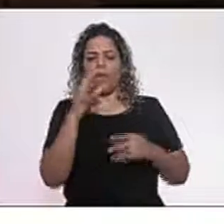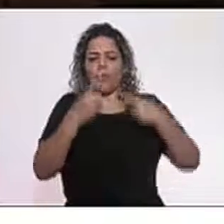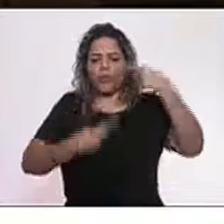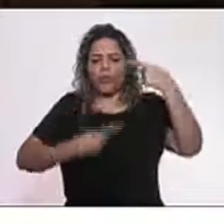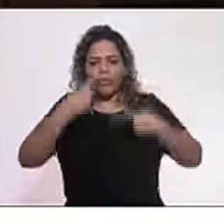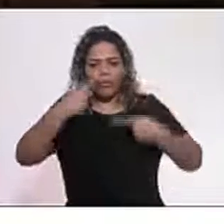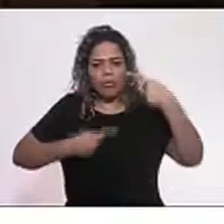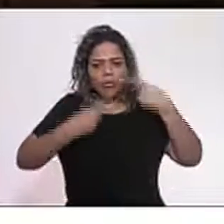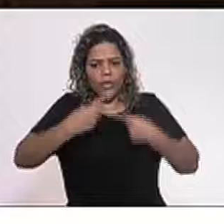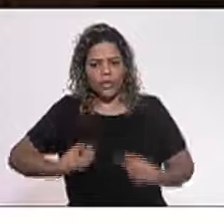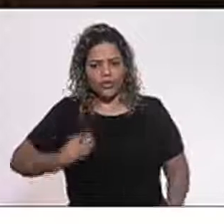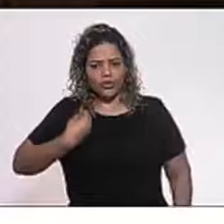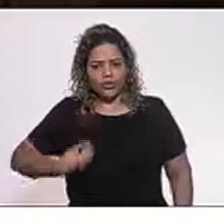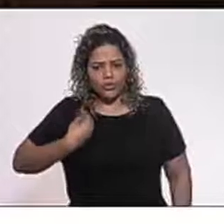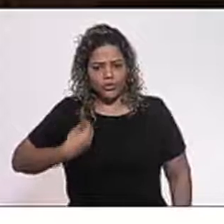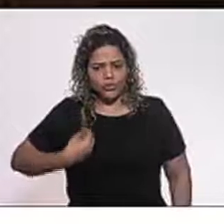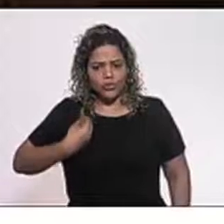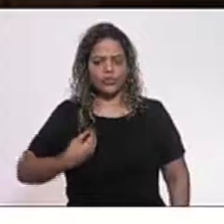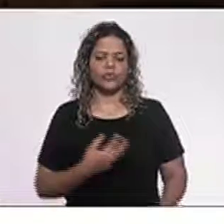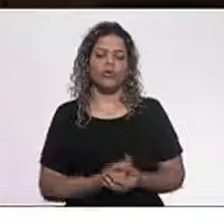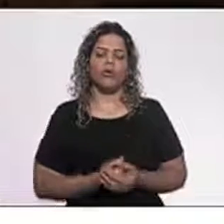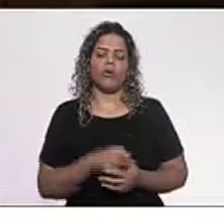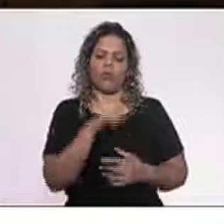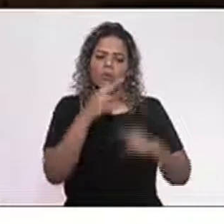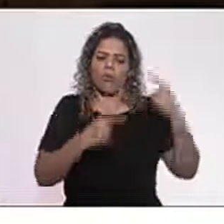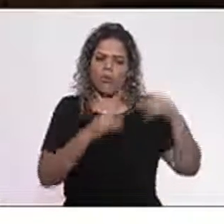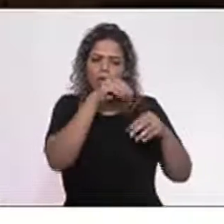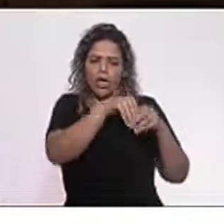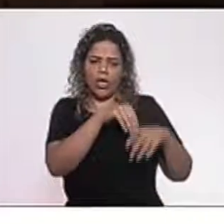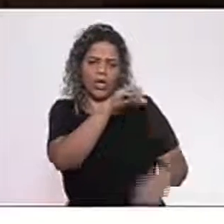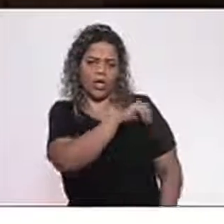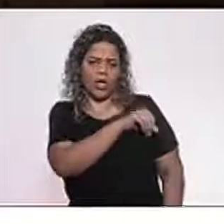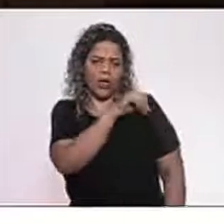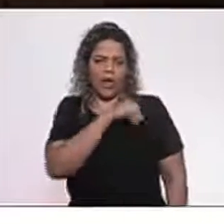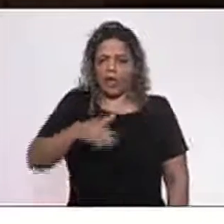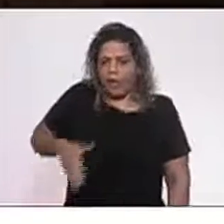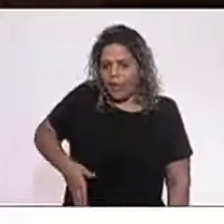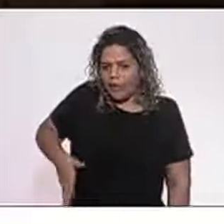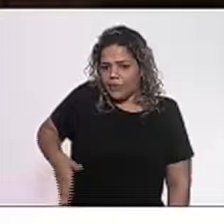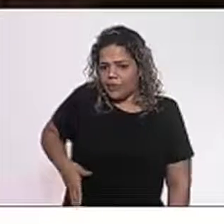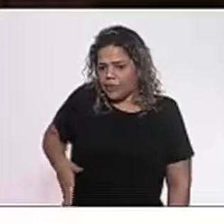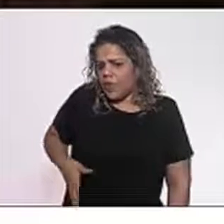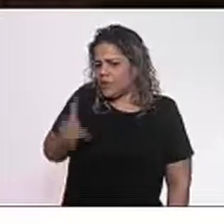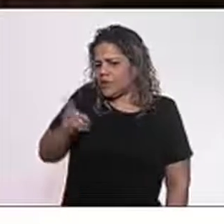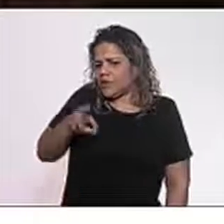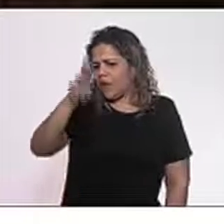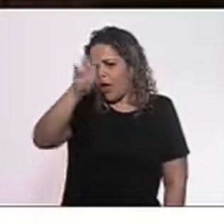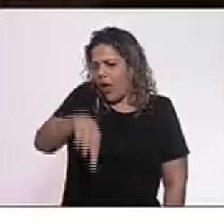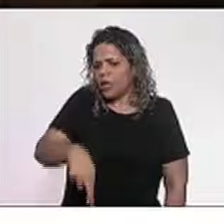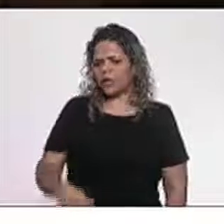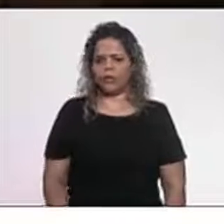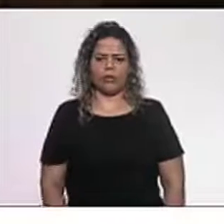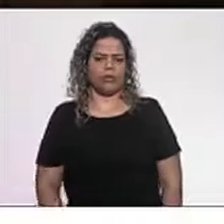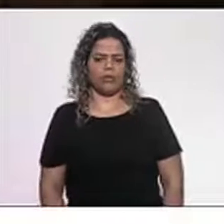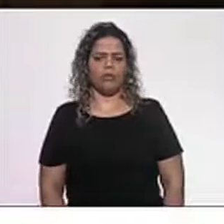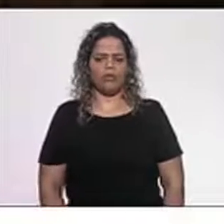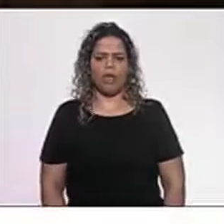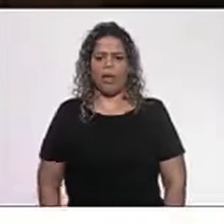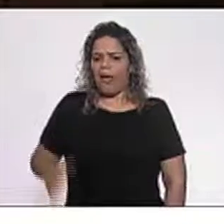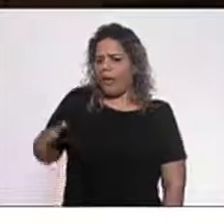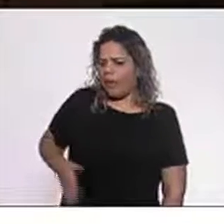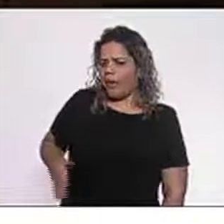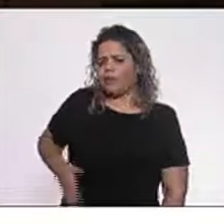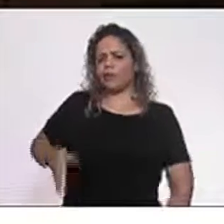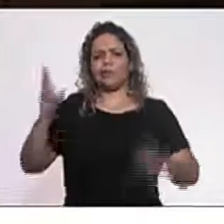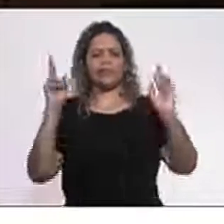política que existia no estado do Rio de Janeiro era que o bandido tem sempre razão. Bandido